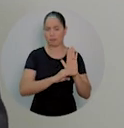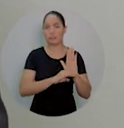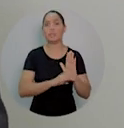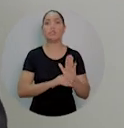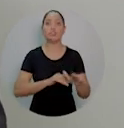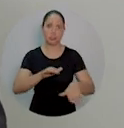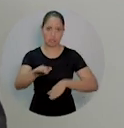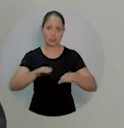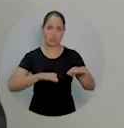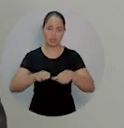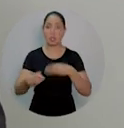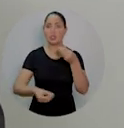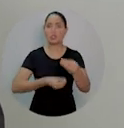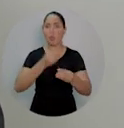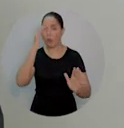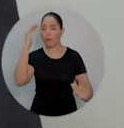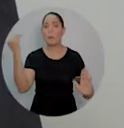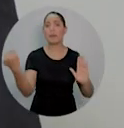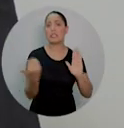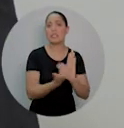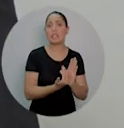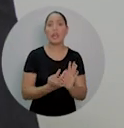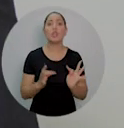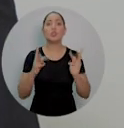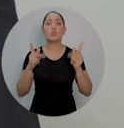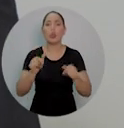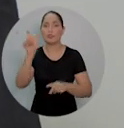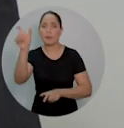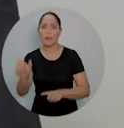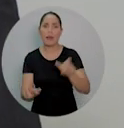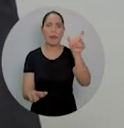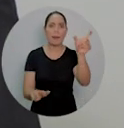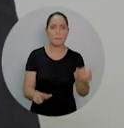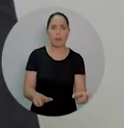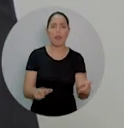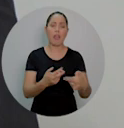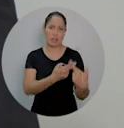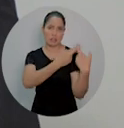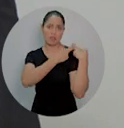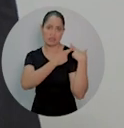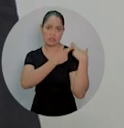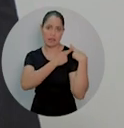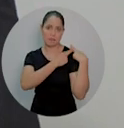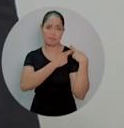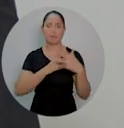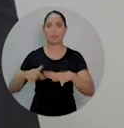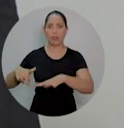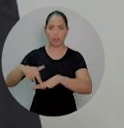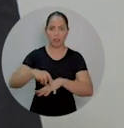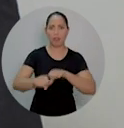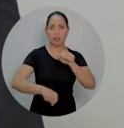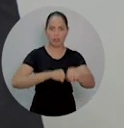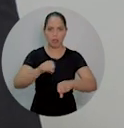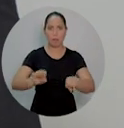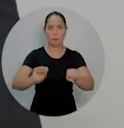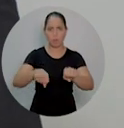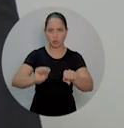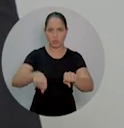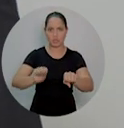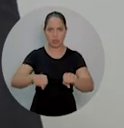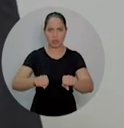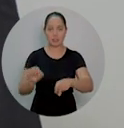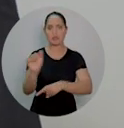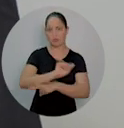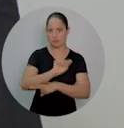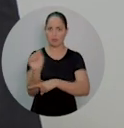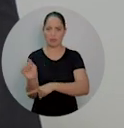Como cada um deve se comportar no trânsito e todos são responsáveis, todos os usuários das vias, pedestres, ciclistas,